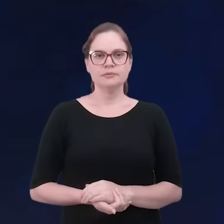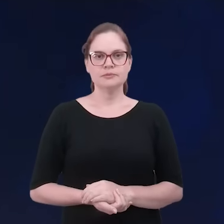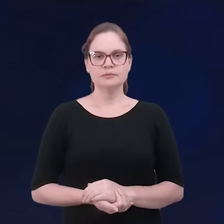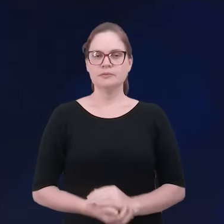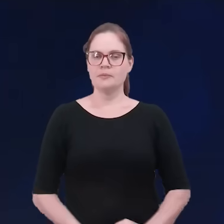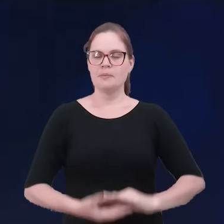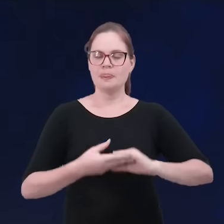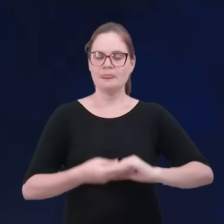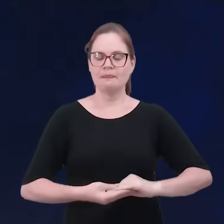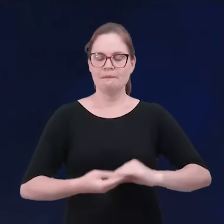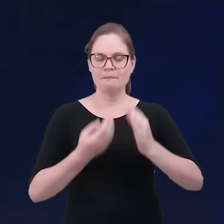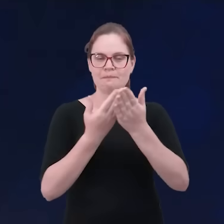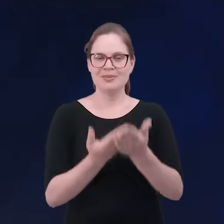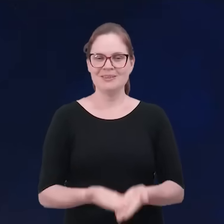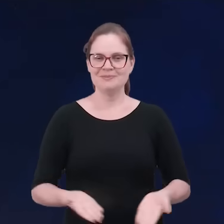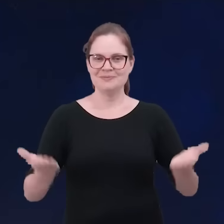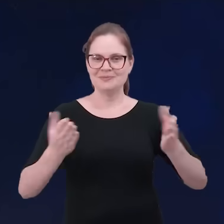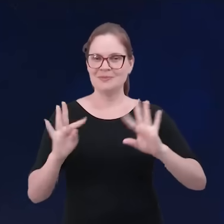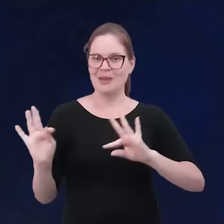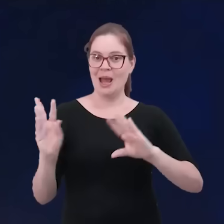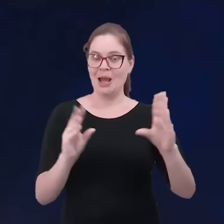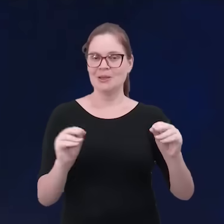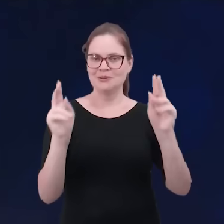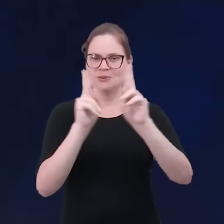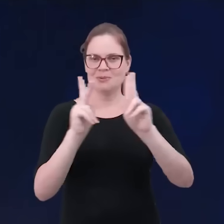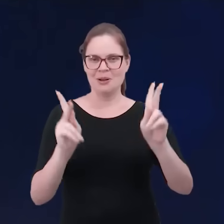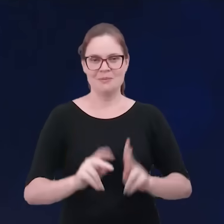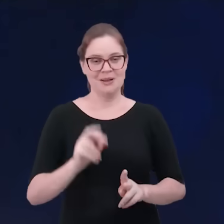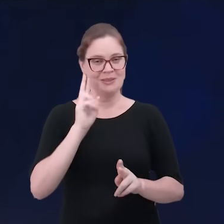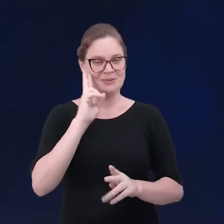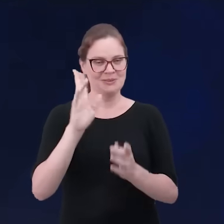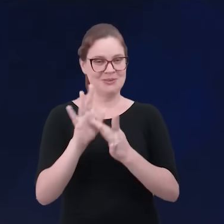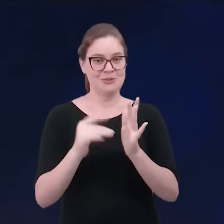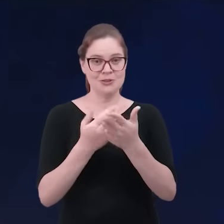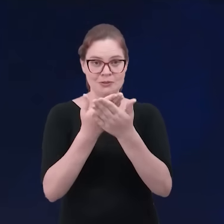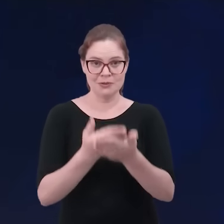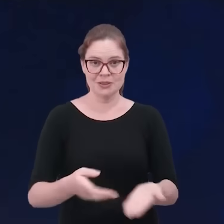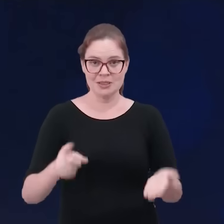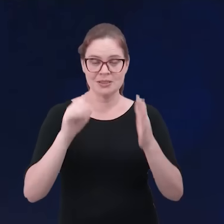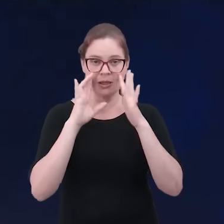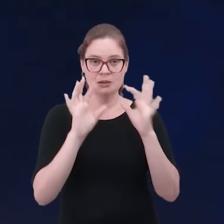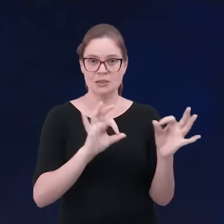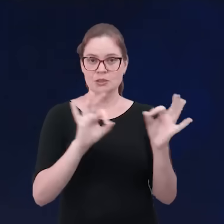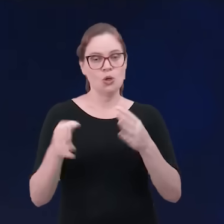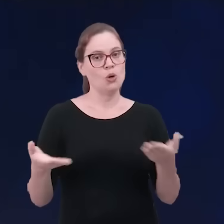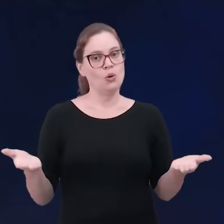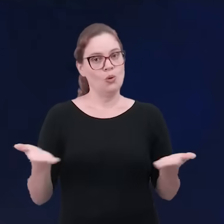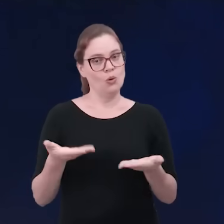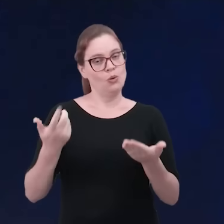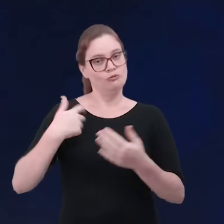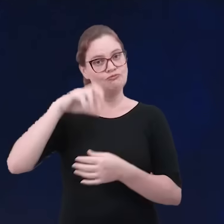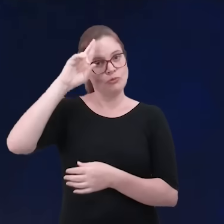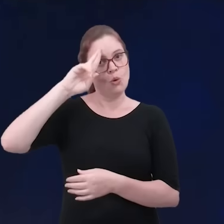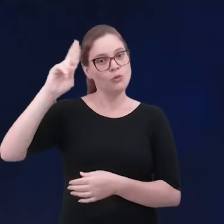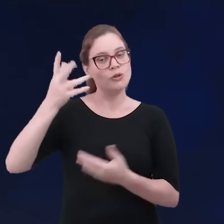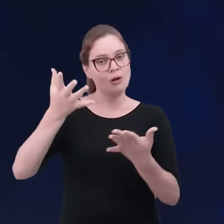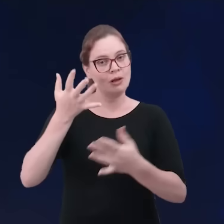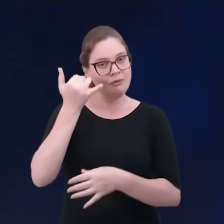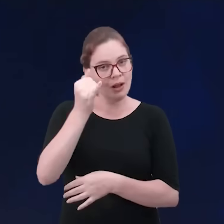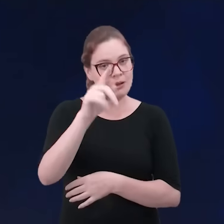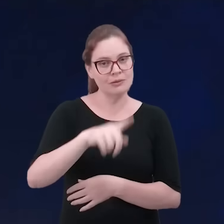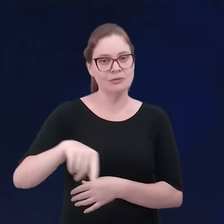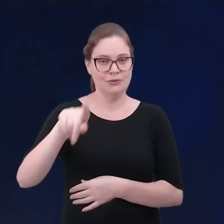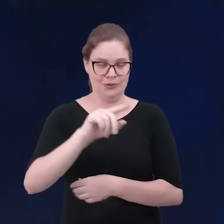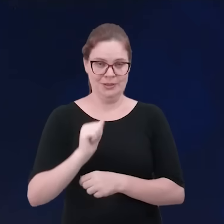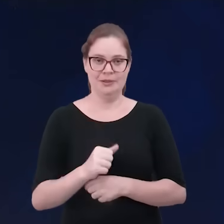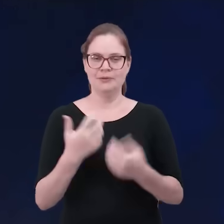Nós saudamos a todos com a paz do Senhor Jesus, a todos que nos acompanham. Hoje o Senhor tem uma palavra para nós e o